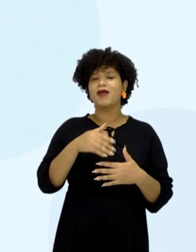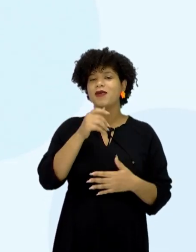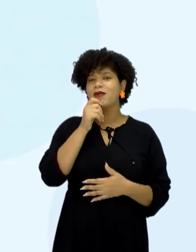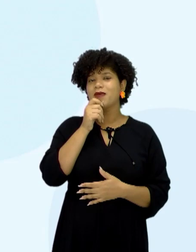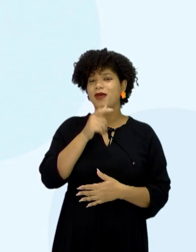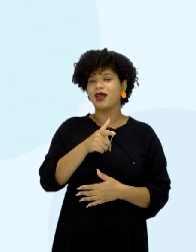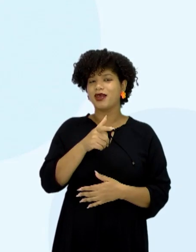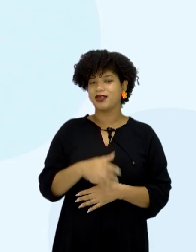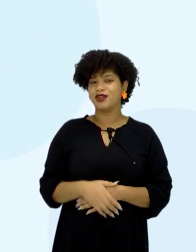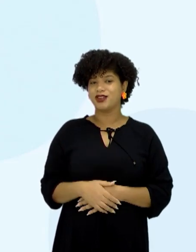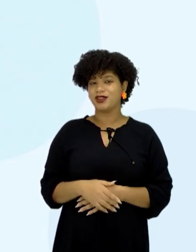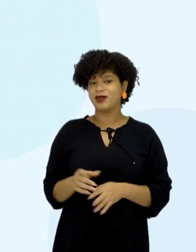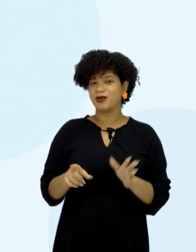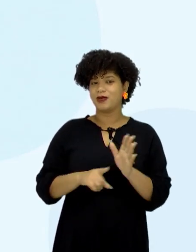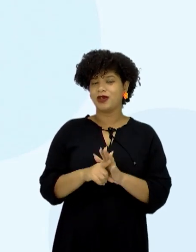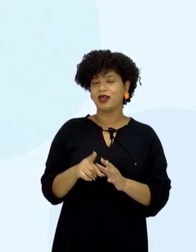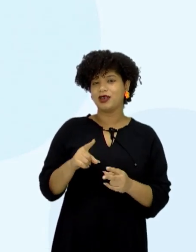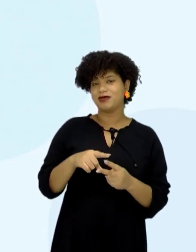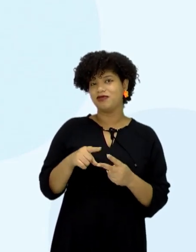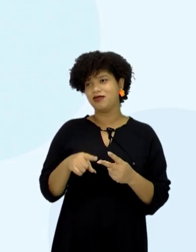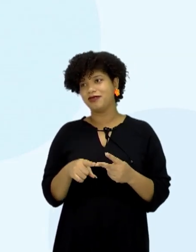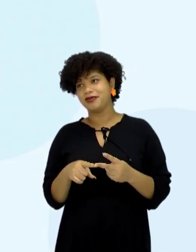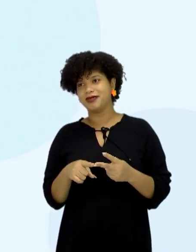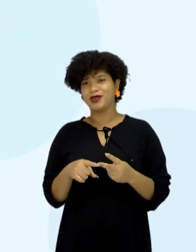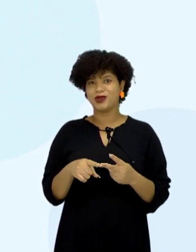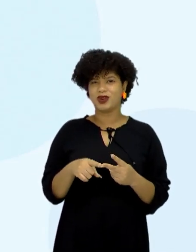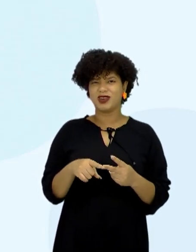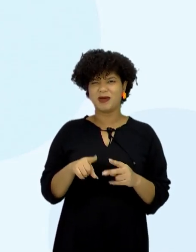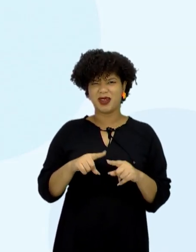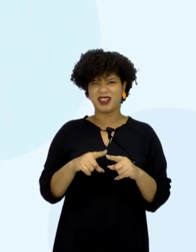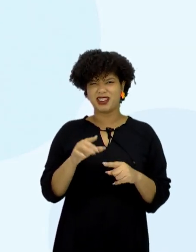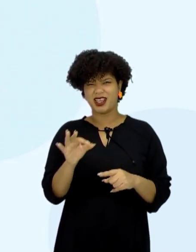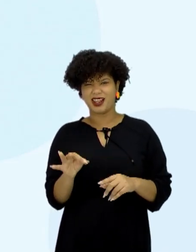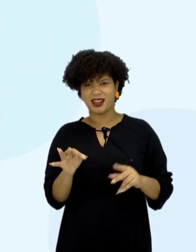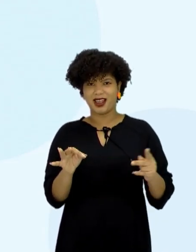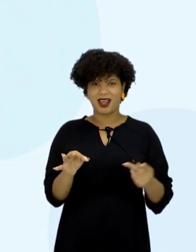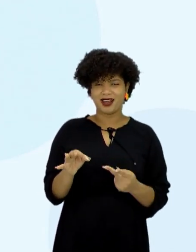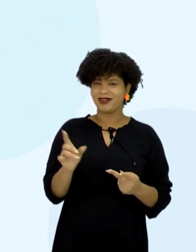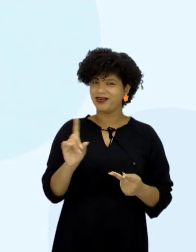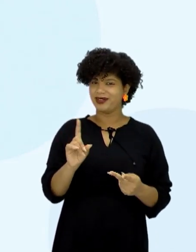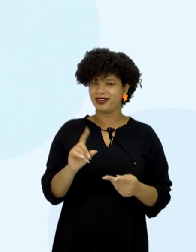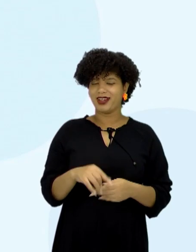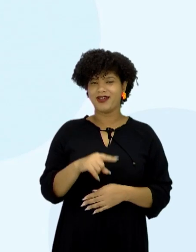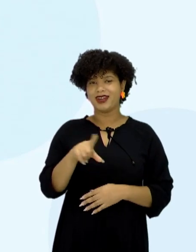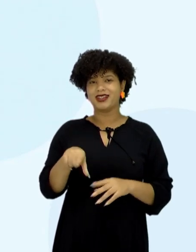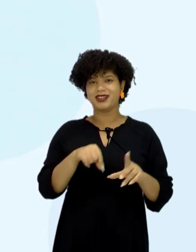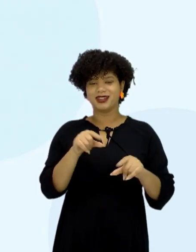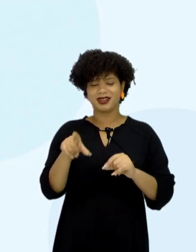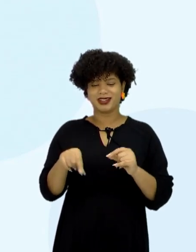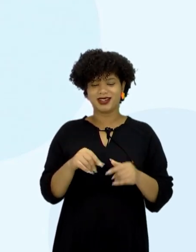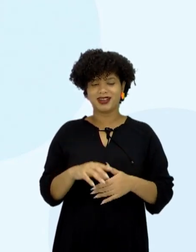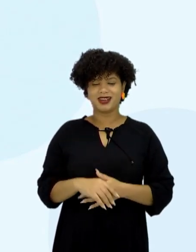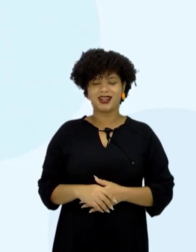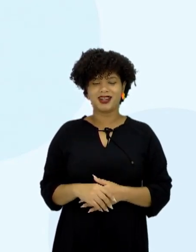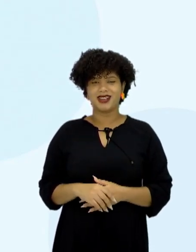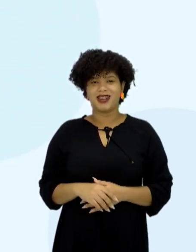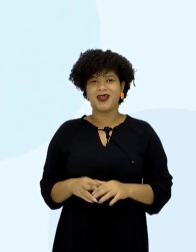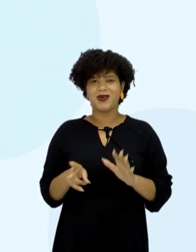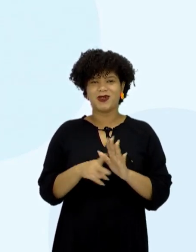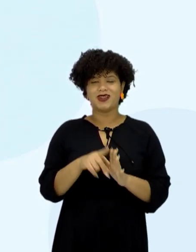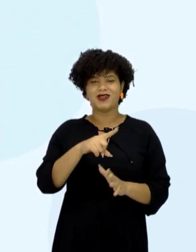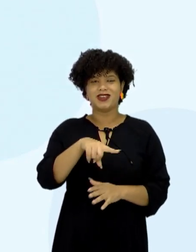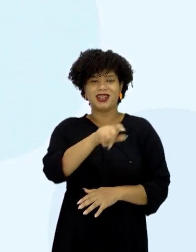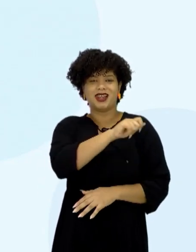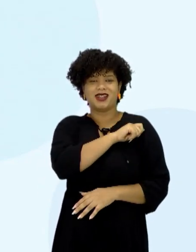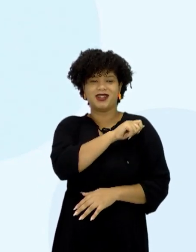é uma enquete, então não tem essa do certo ou errado. Ali são as opções que você vai escolher para a gente entender como funciona aí o gosto dos estudantes, tá?